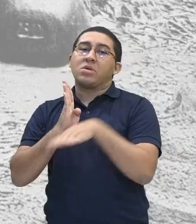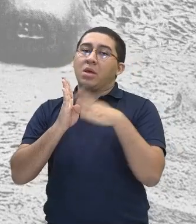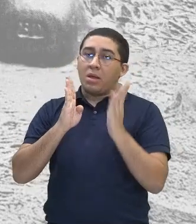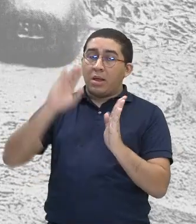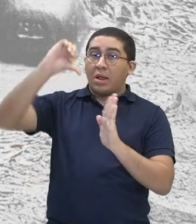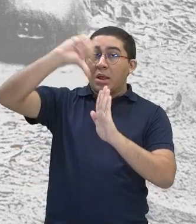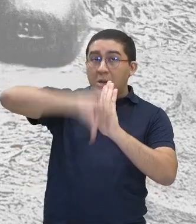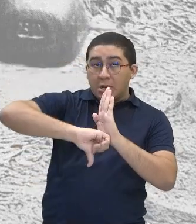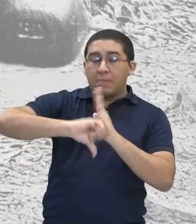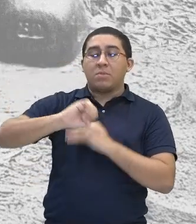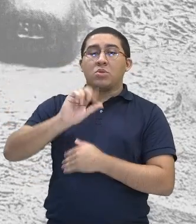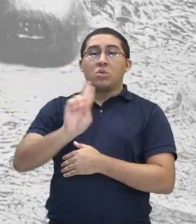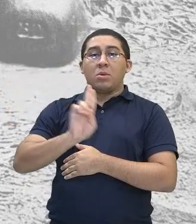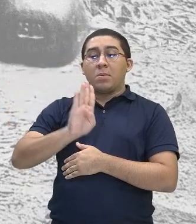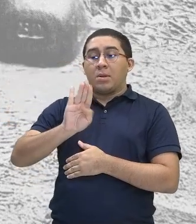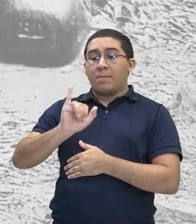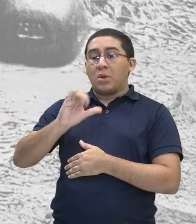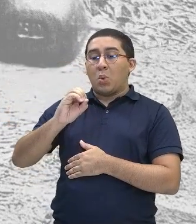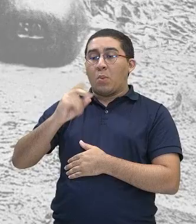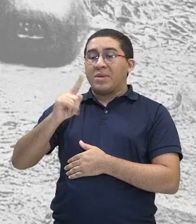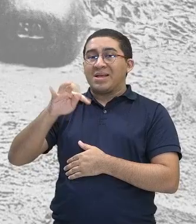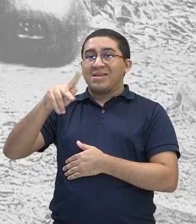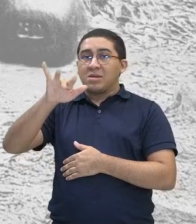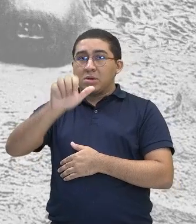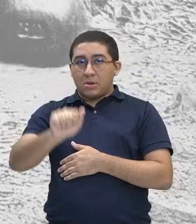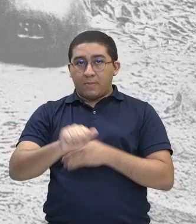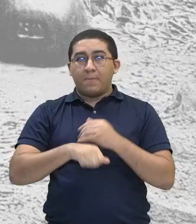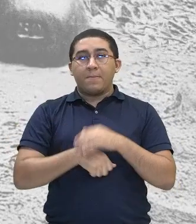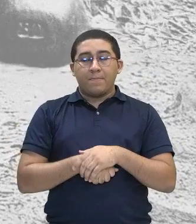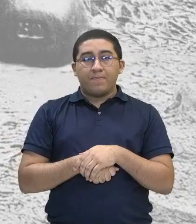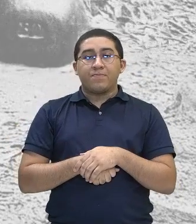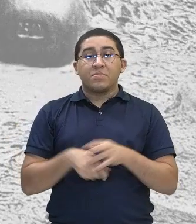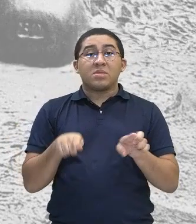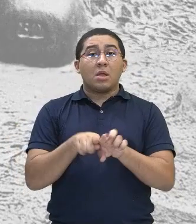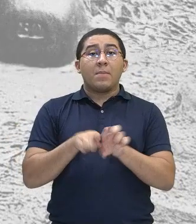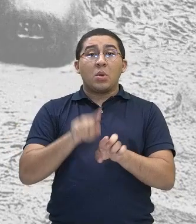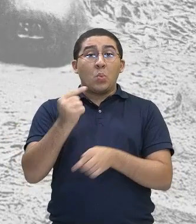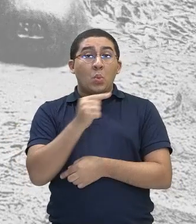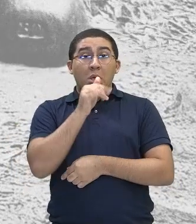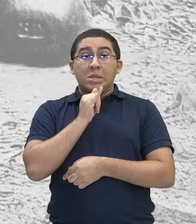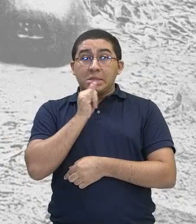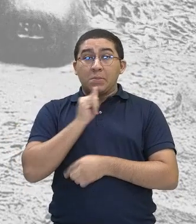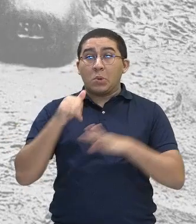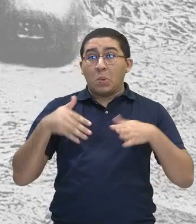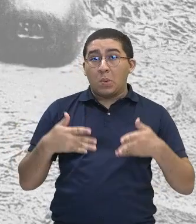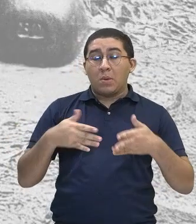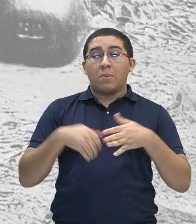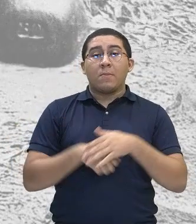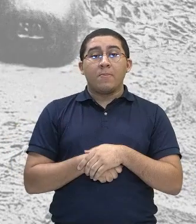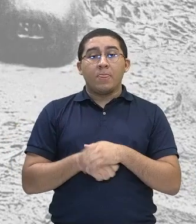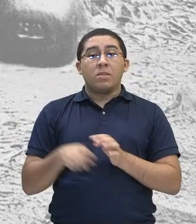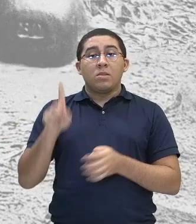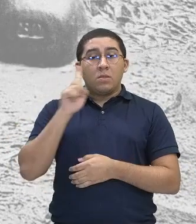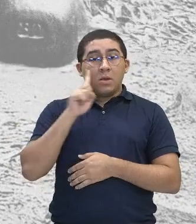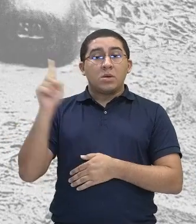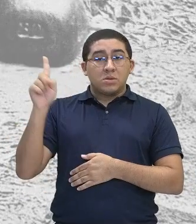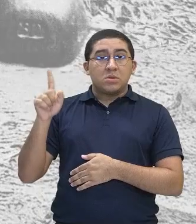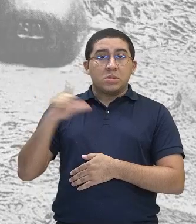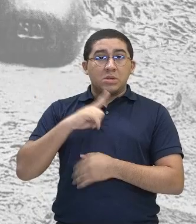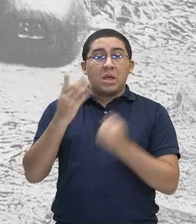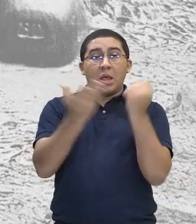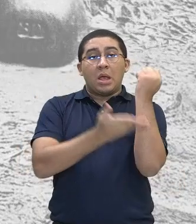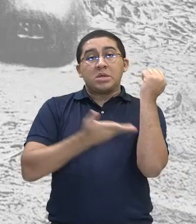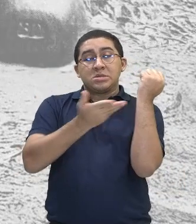desses exemplos históricos, gente, que acabou ocorrendo, infelizmente, com a biopirataria, né, foi a extração aí